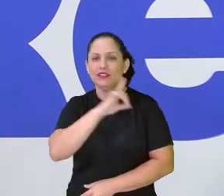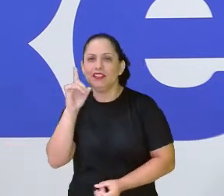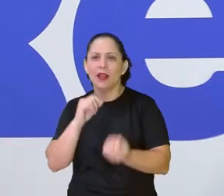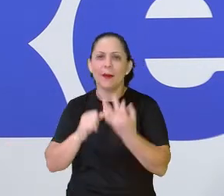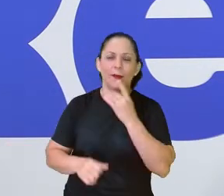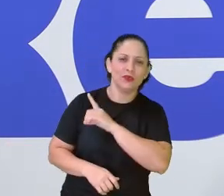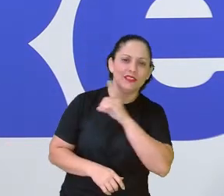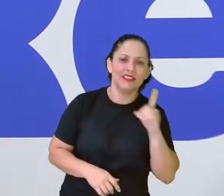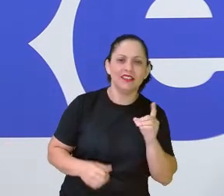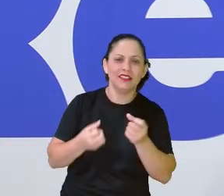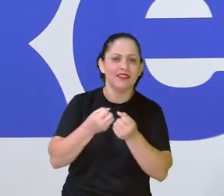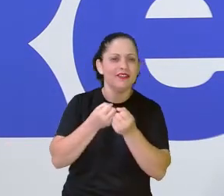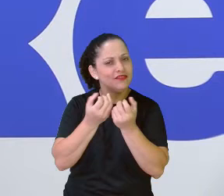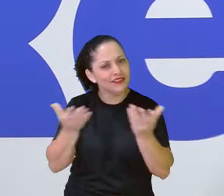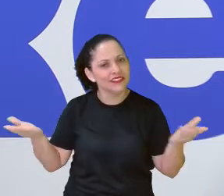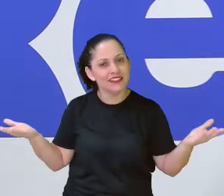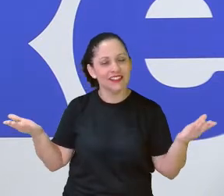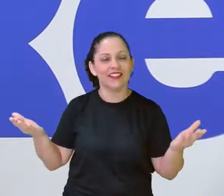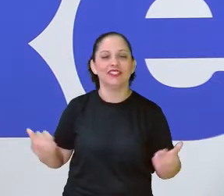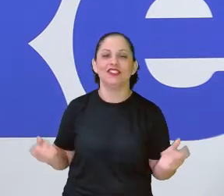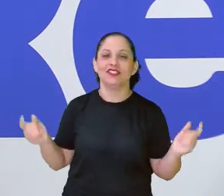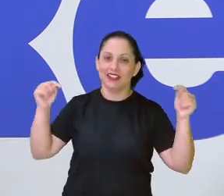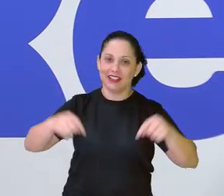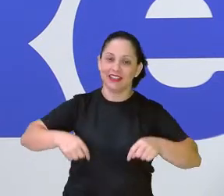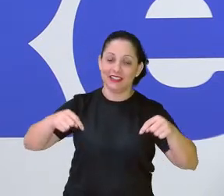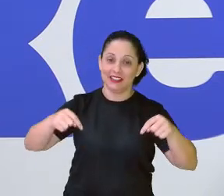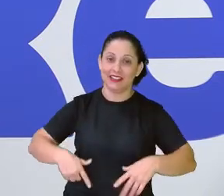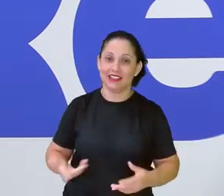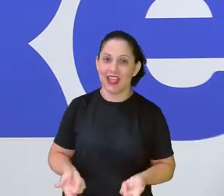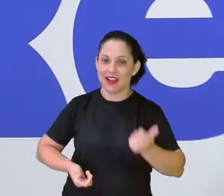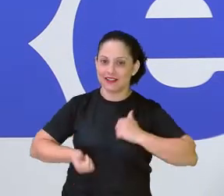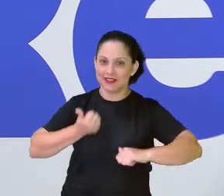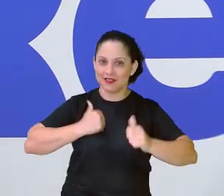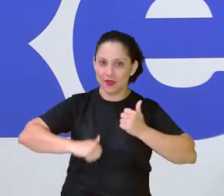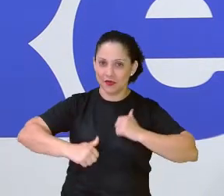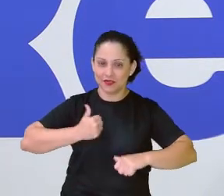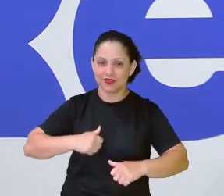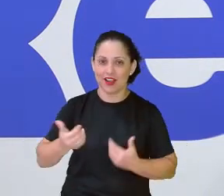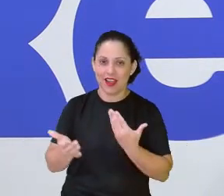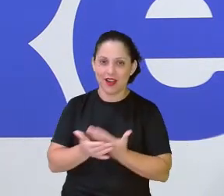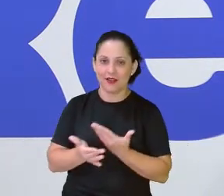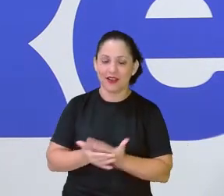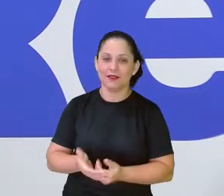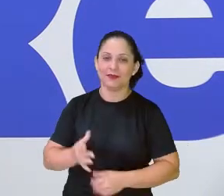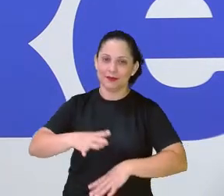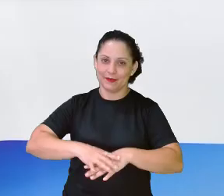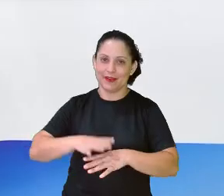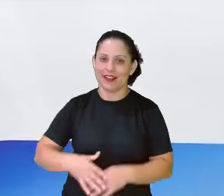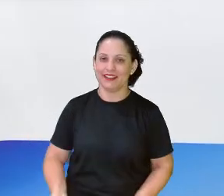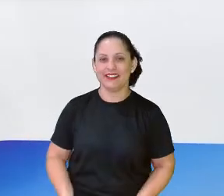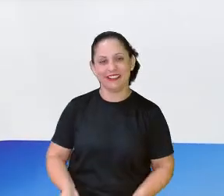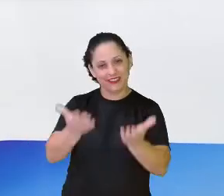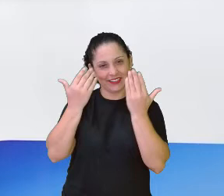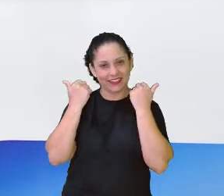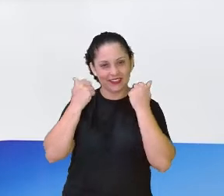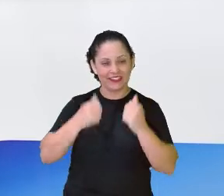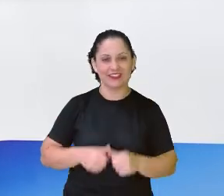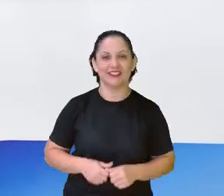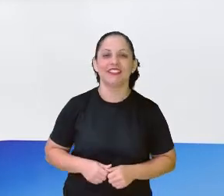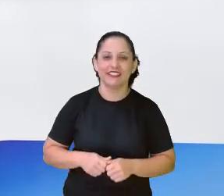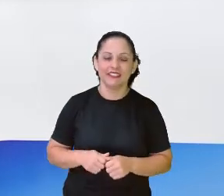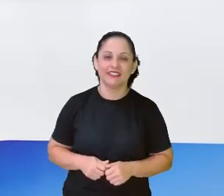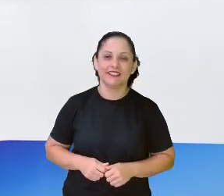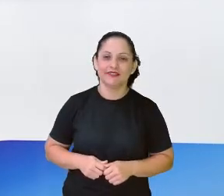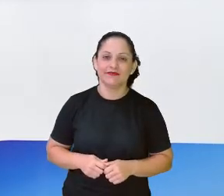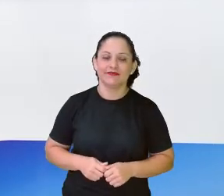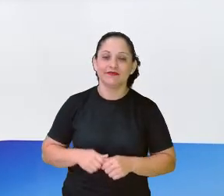Miquel, João, todo mundo dando bom dia, professora Kedma, e ansiosos para mais uma hora de matemática. Vamos embora? Olha aí, vamos embora.